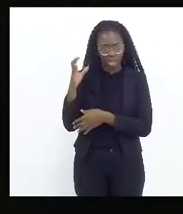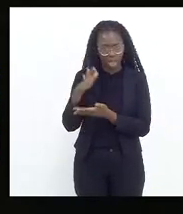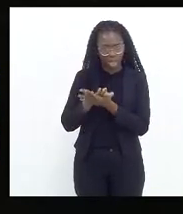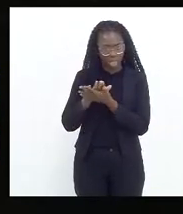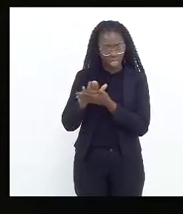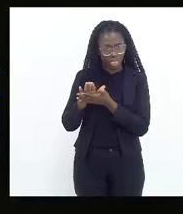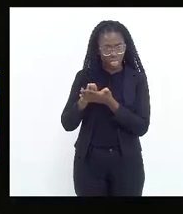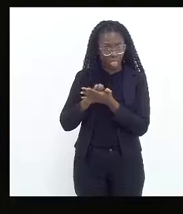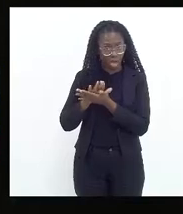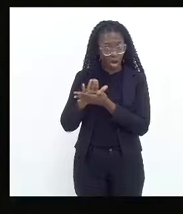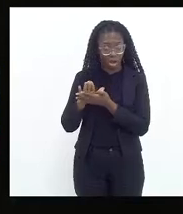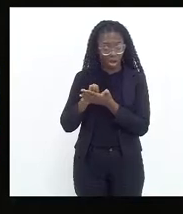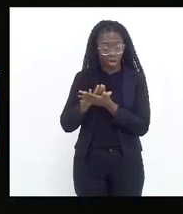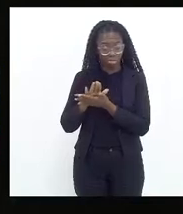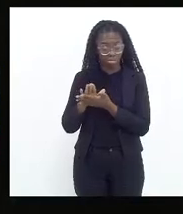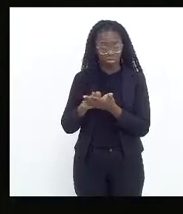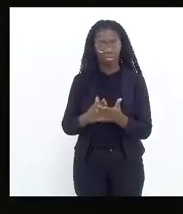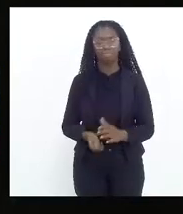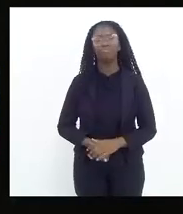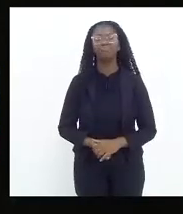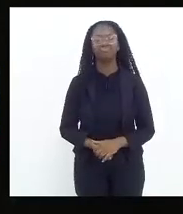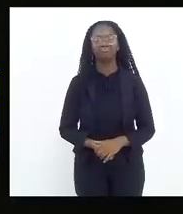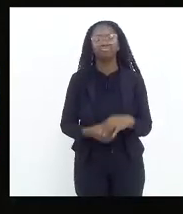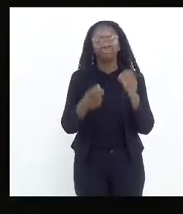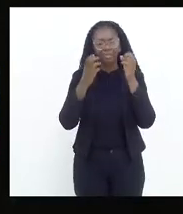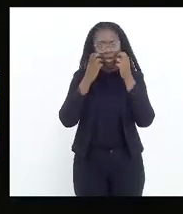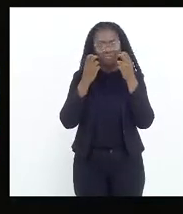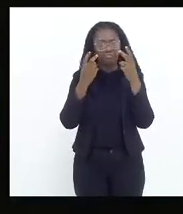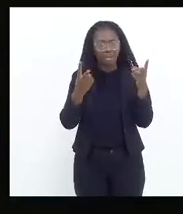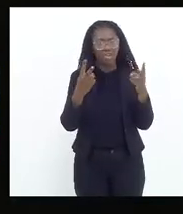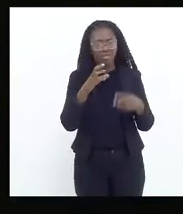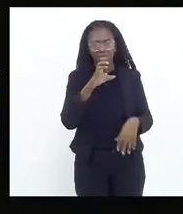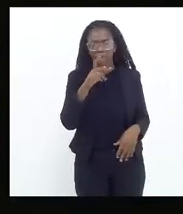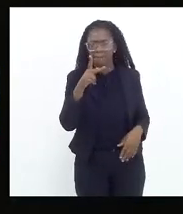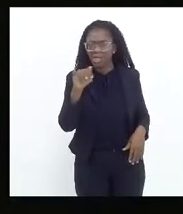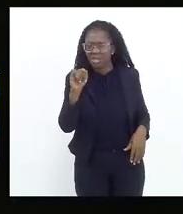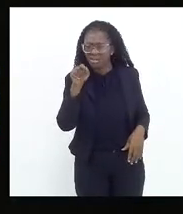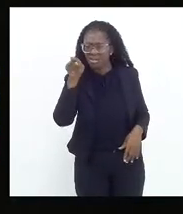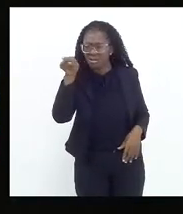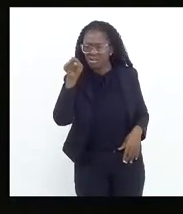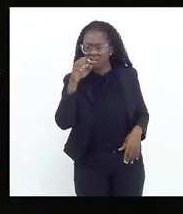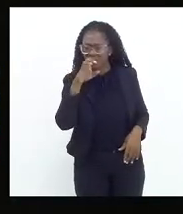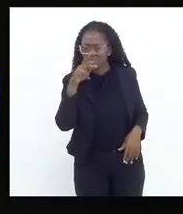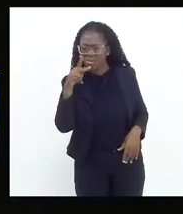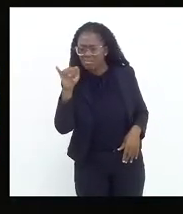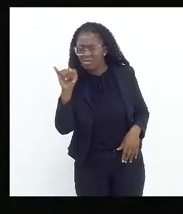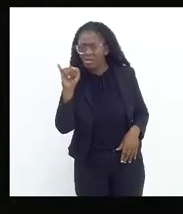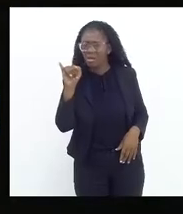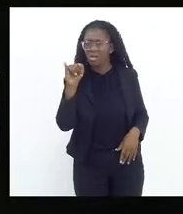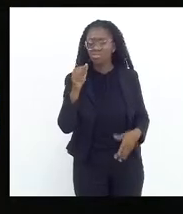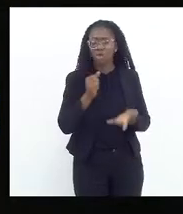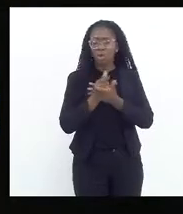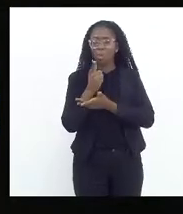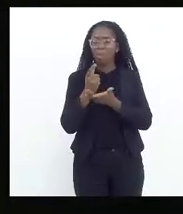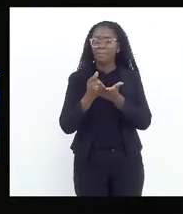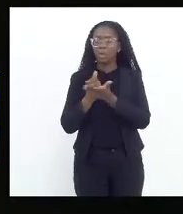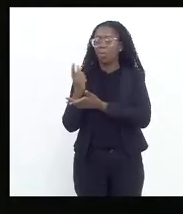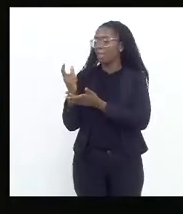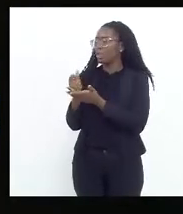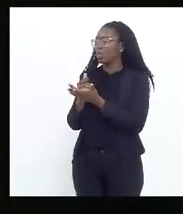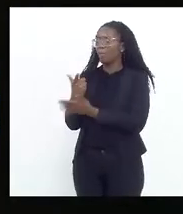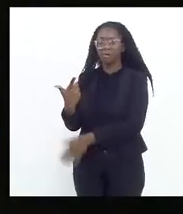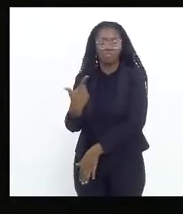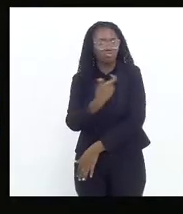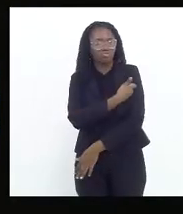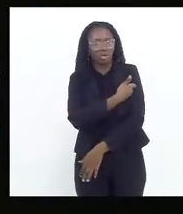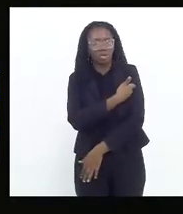que viu o que viu numa CPI, né, de compra de